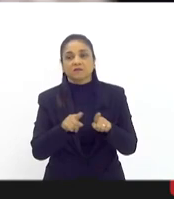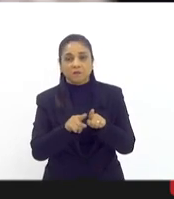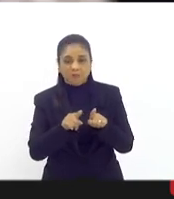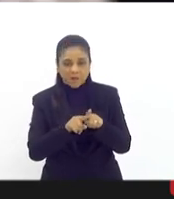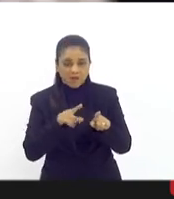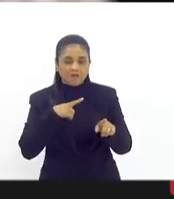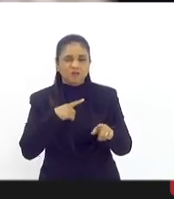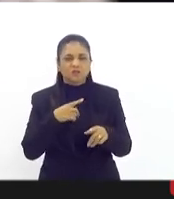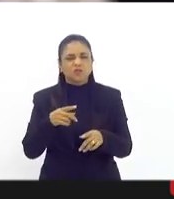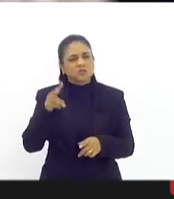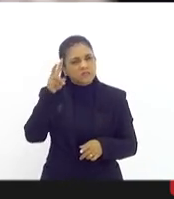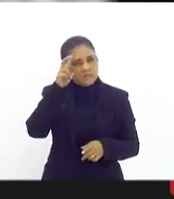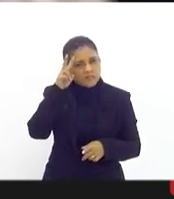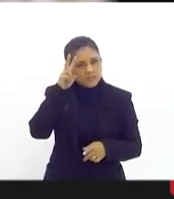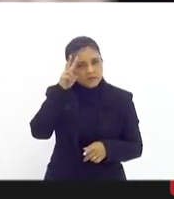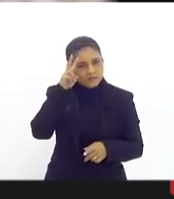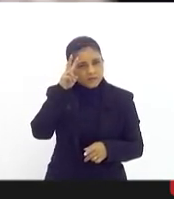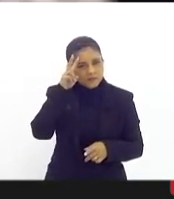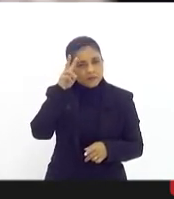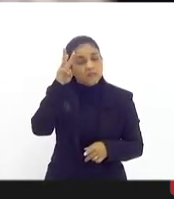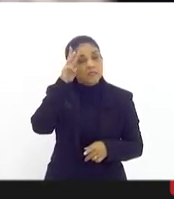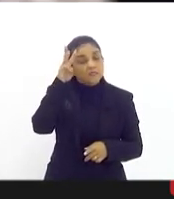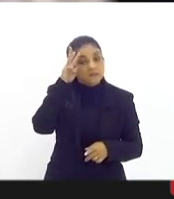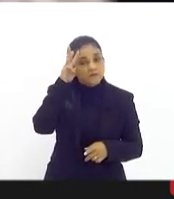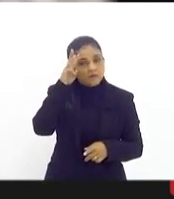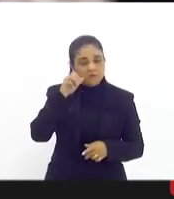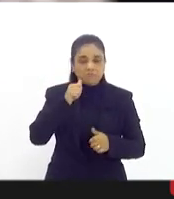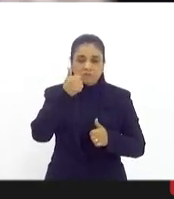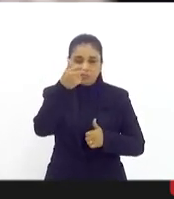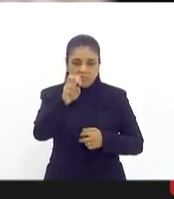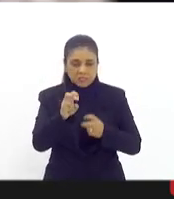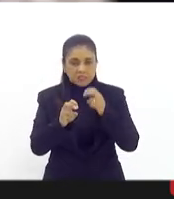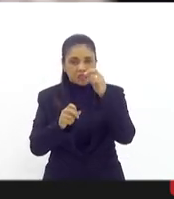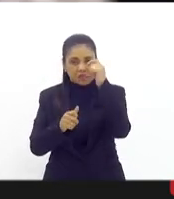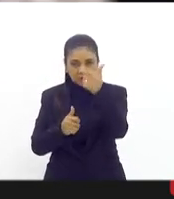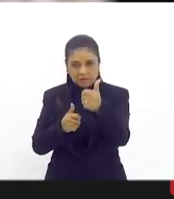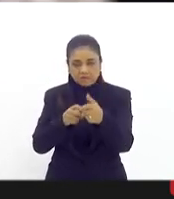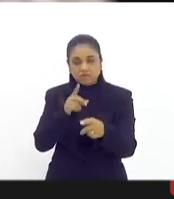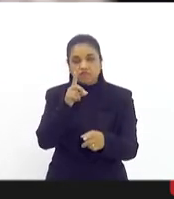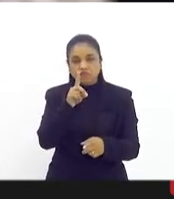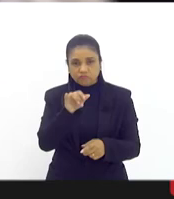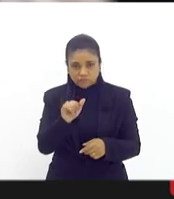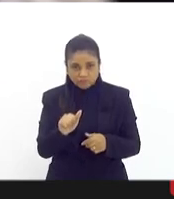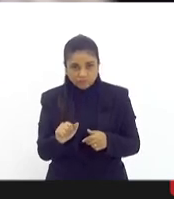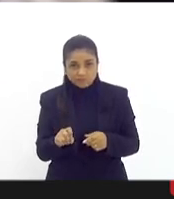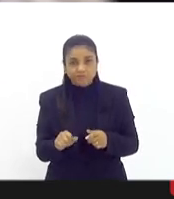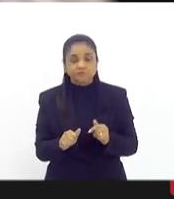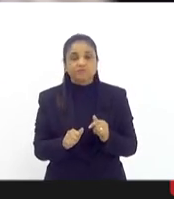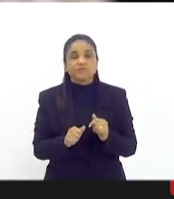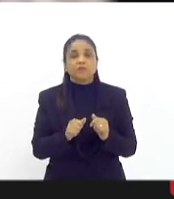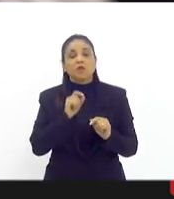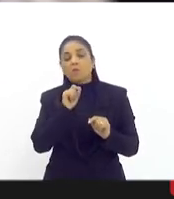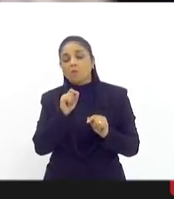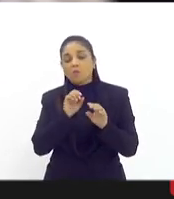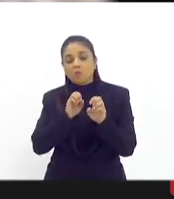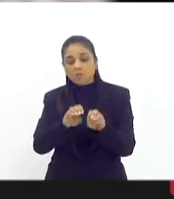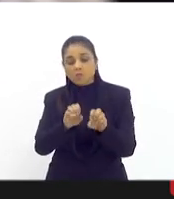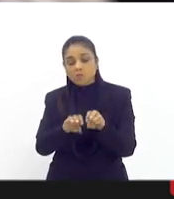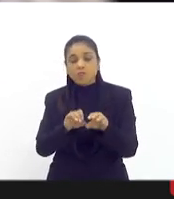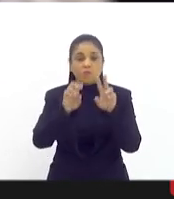disponibilizado toda terça-feira, quinzenalmente, na verdade, não é toda terça-feira, quinzenalmente, e que fala sobre exatamente educação